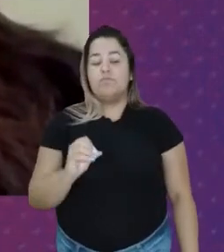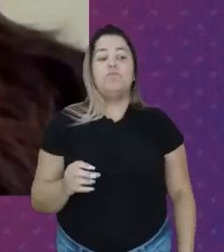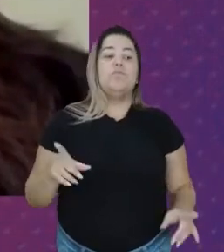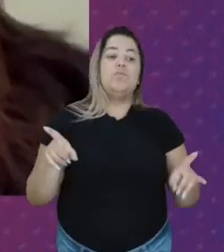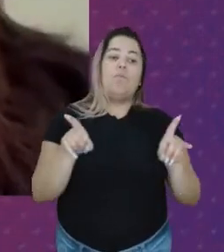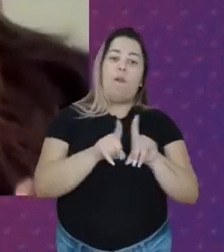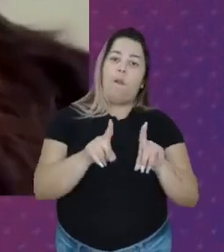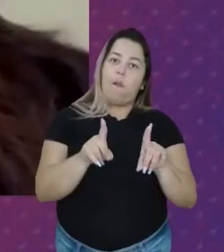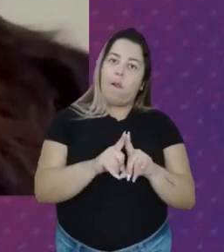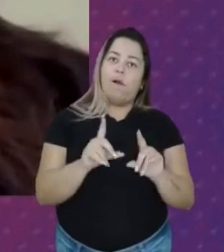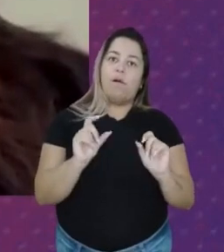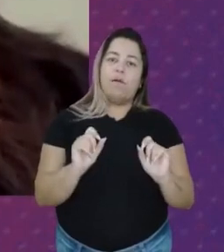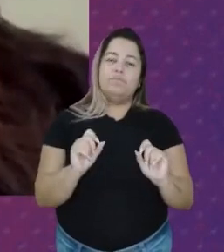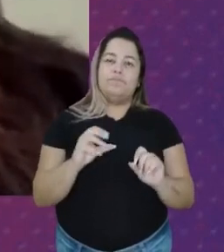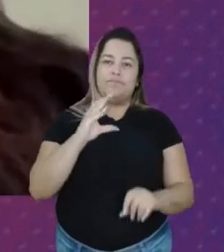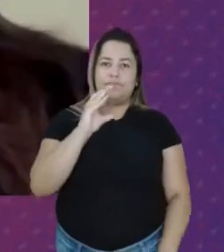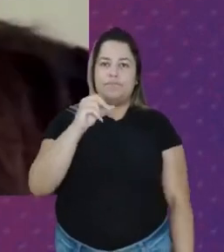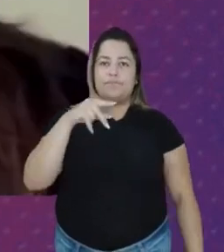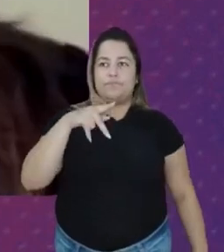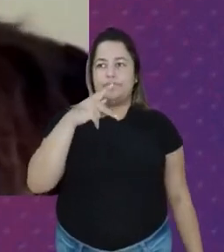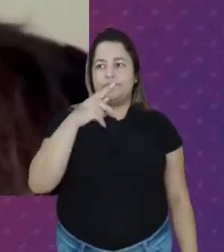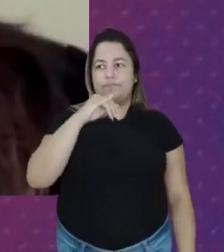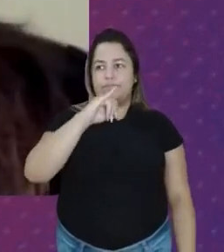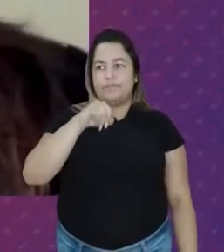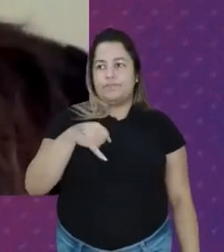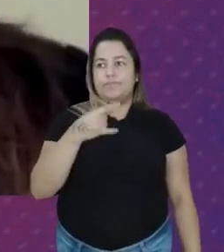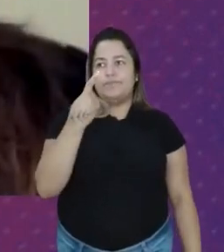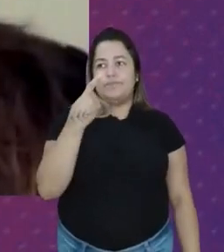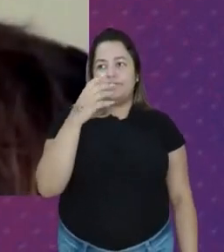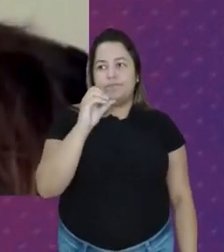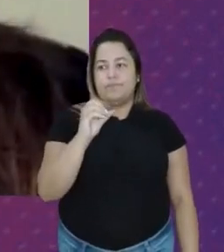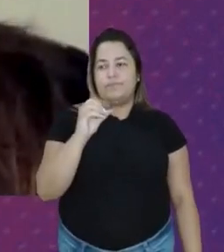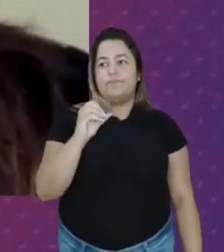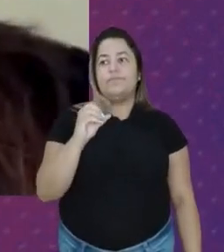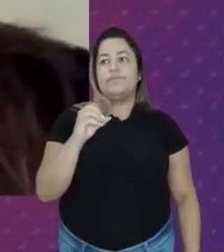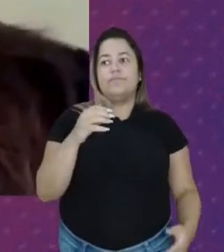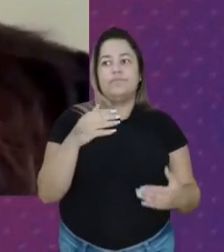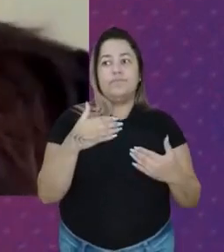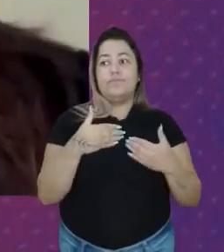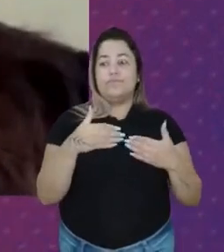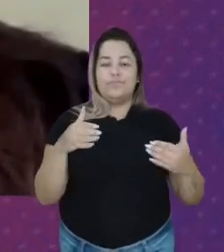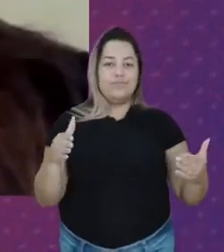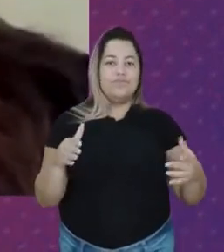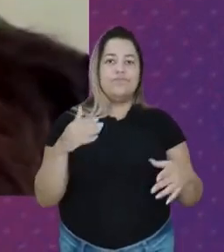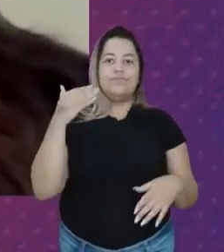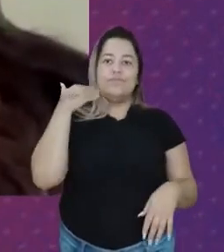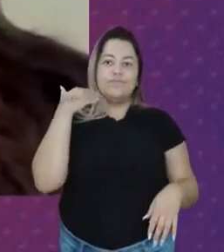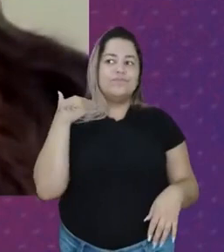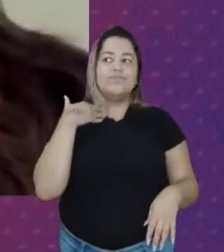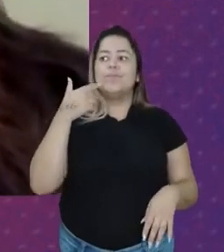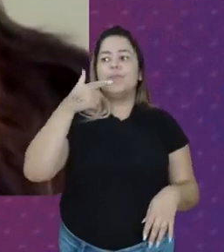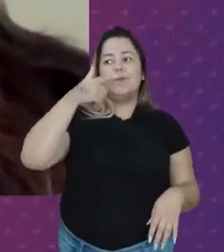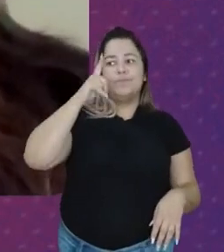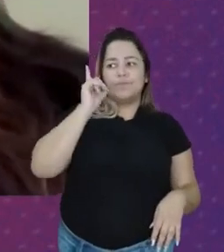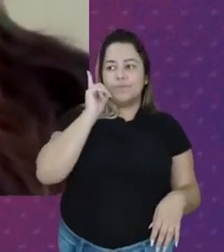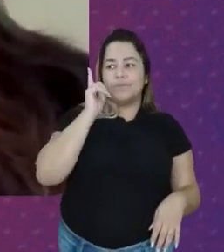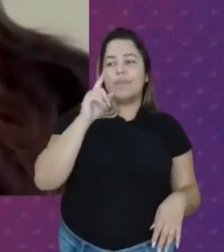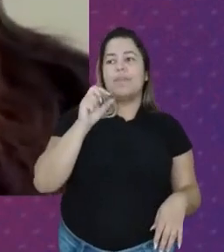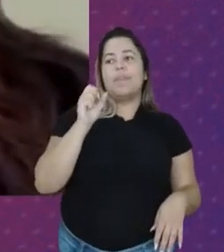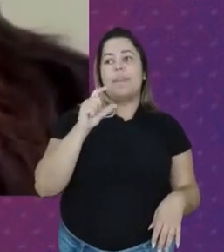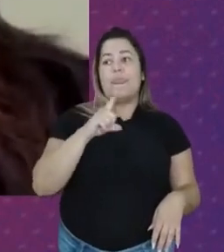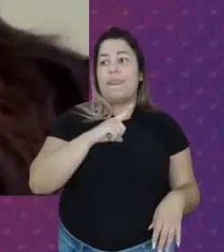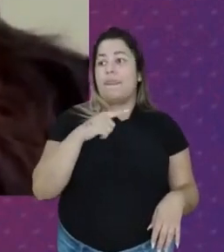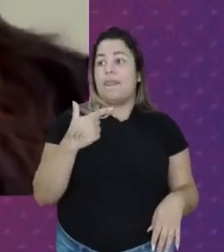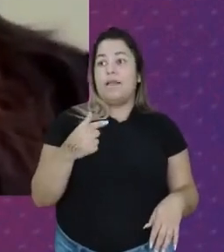em que você tem o CNPJ, você tem até 10 dias para abrir uma conta de campanha, mas é recomendável que você abra bem antes, porque sem